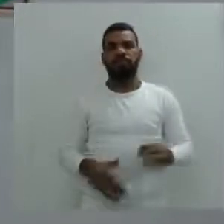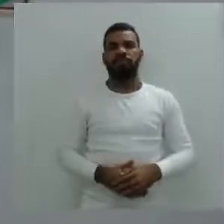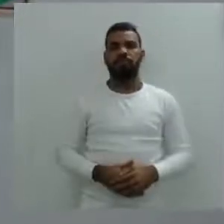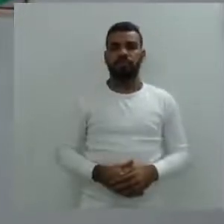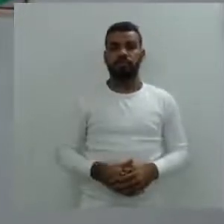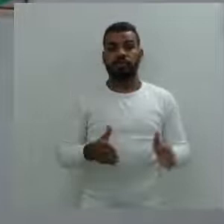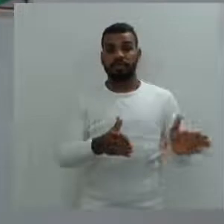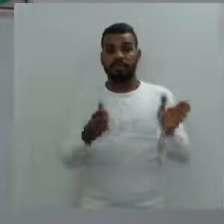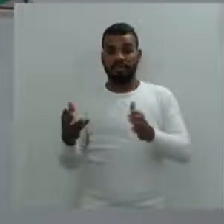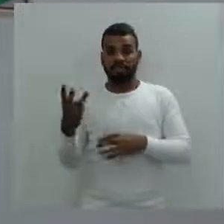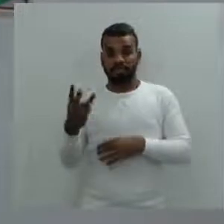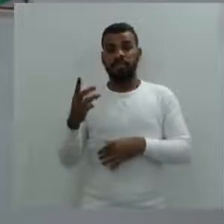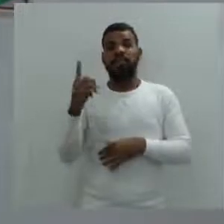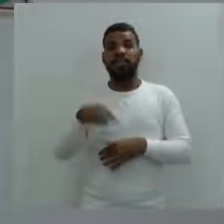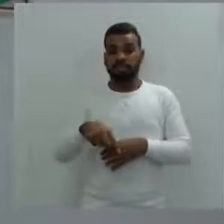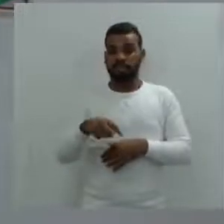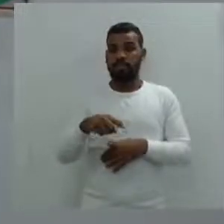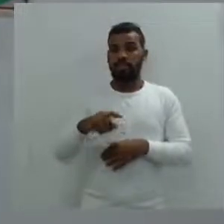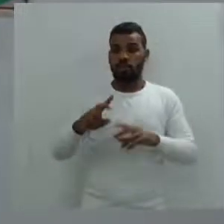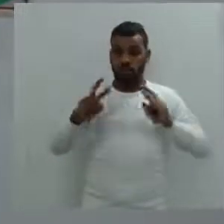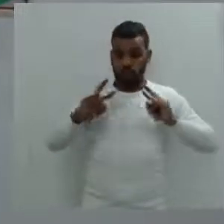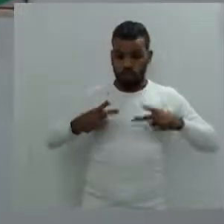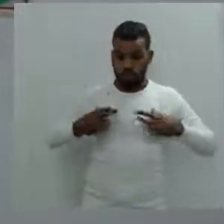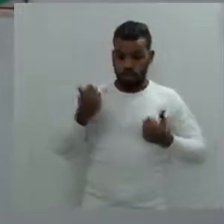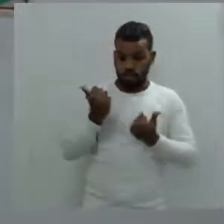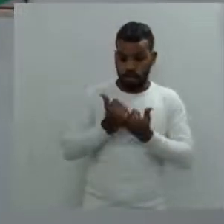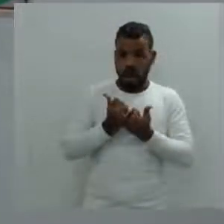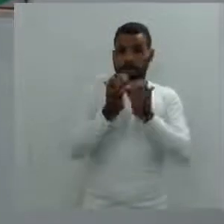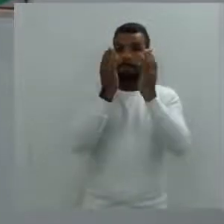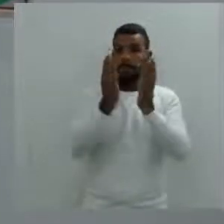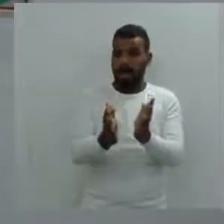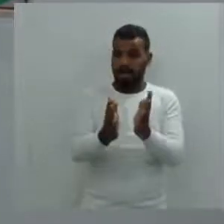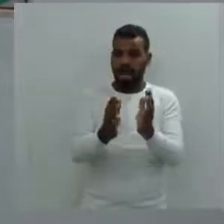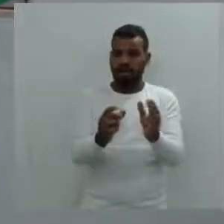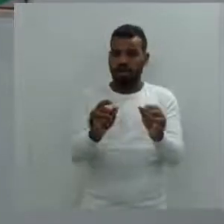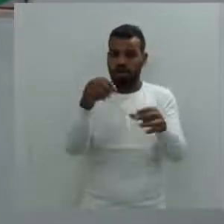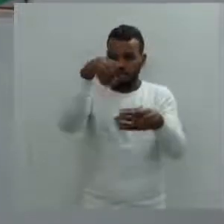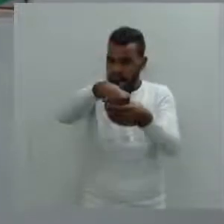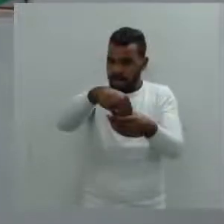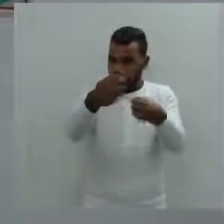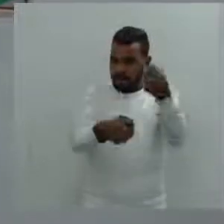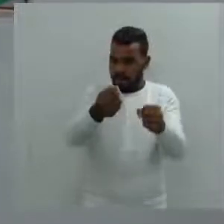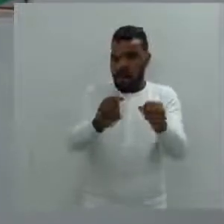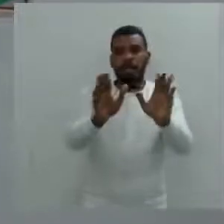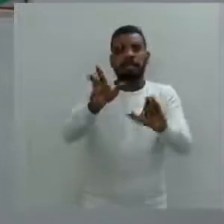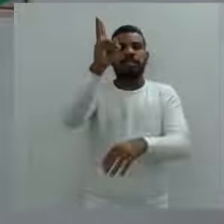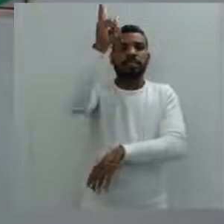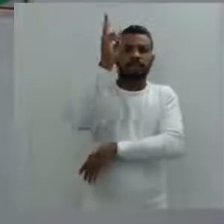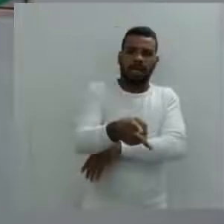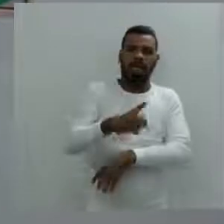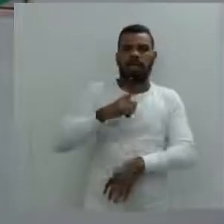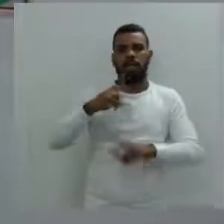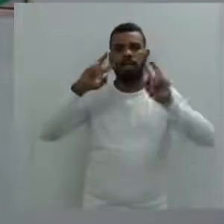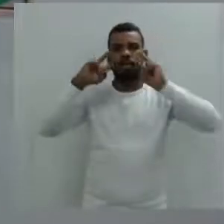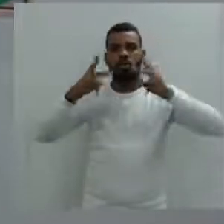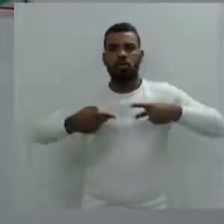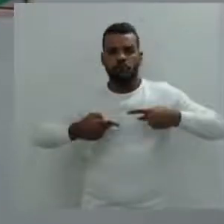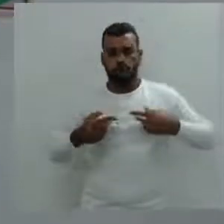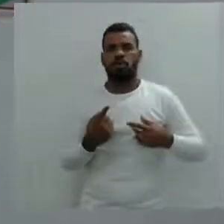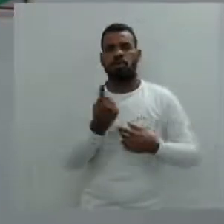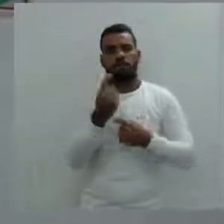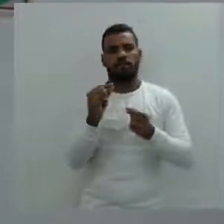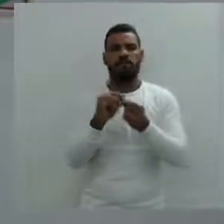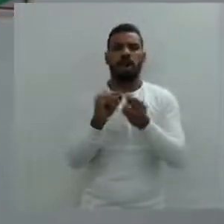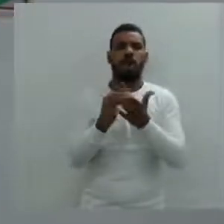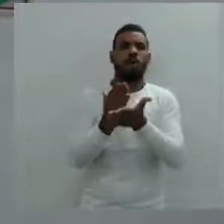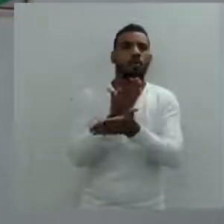essa substituição humana, mas na produção. Mas que sempre terá um interventor dentro da fábrica